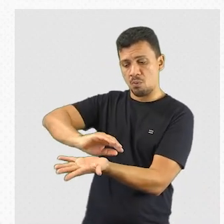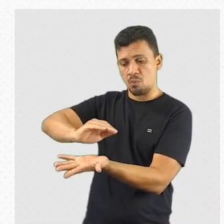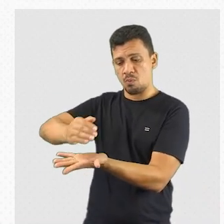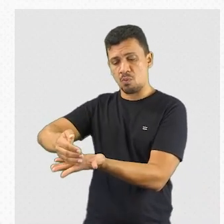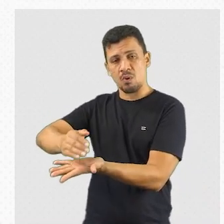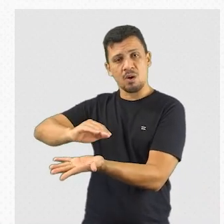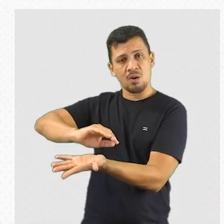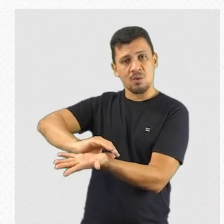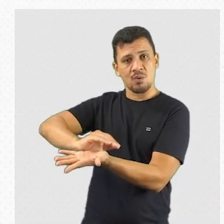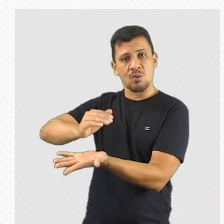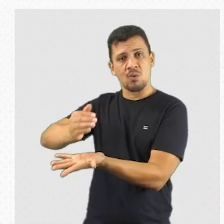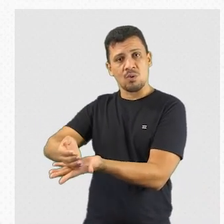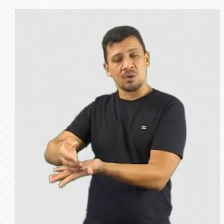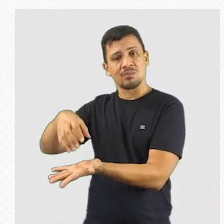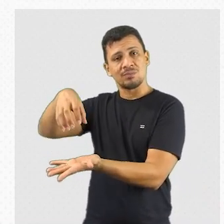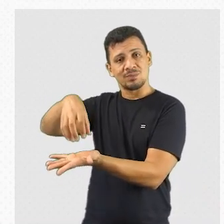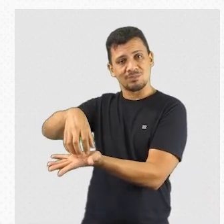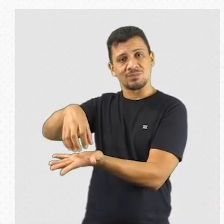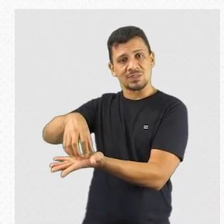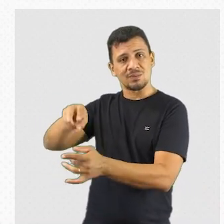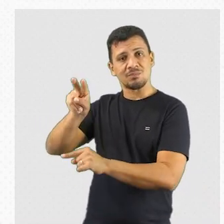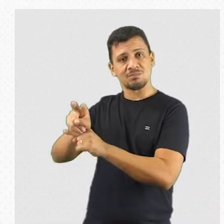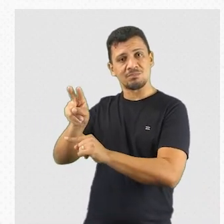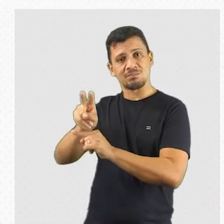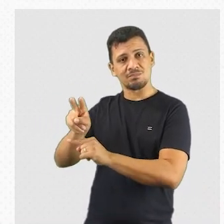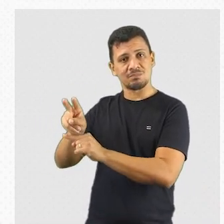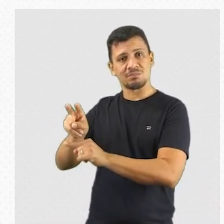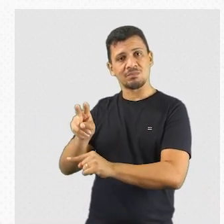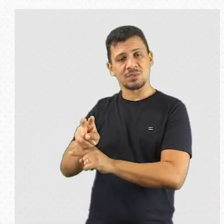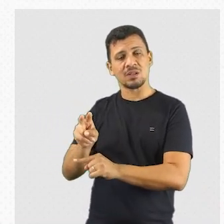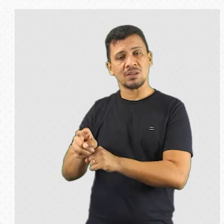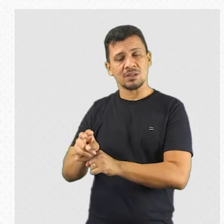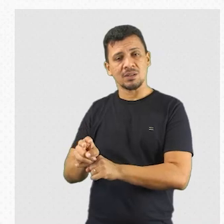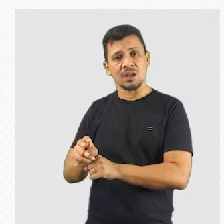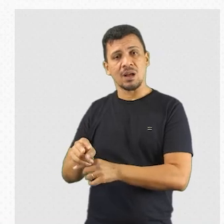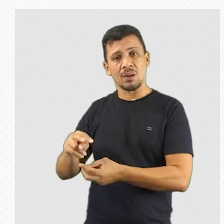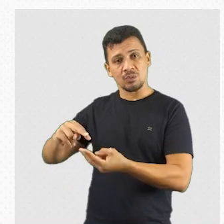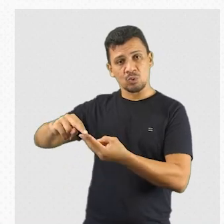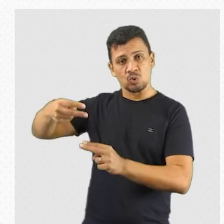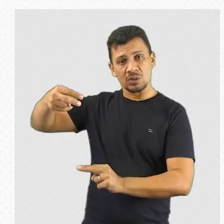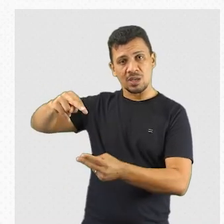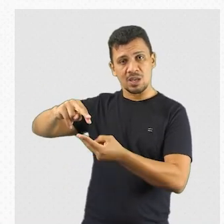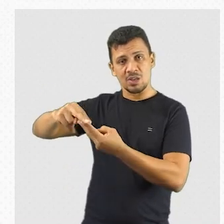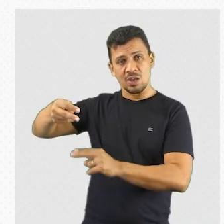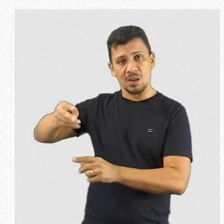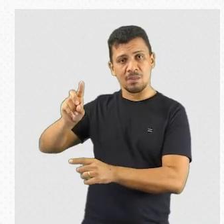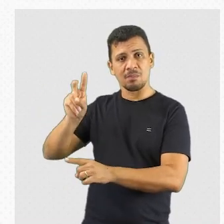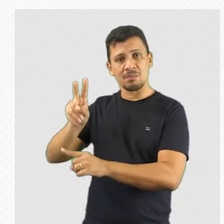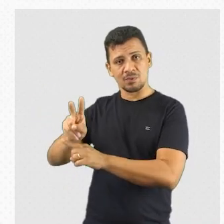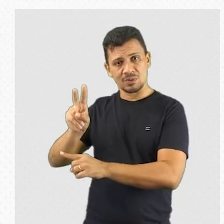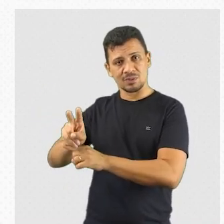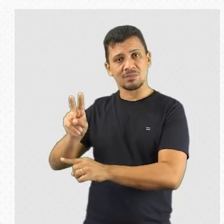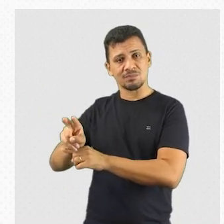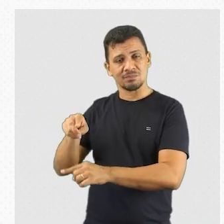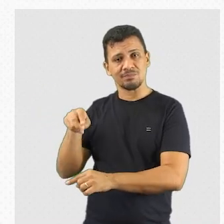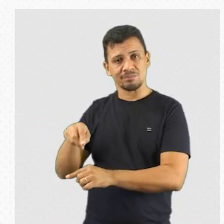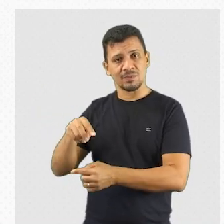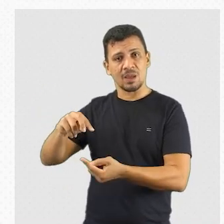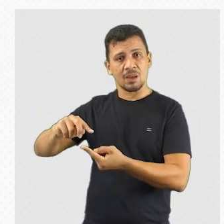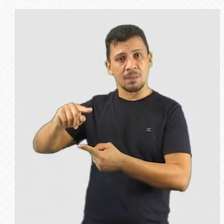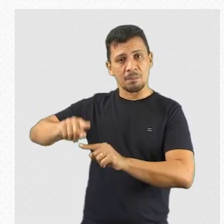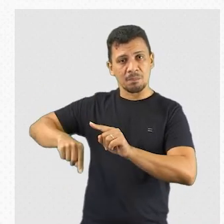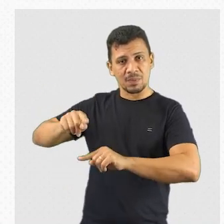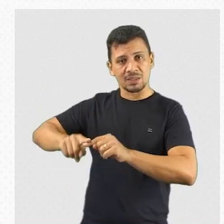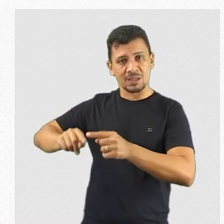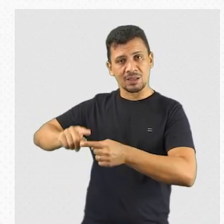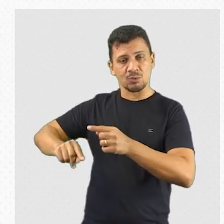que forma ali o nosso núcleo celular, que protege e envolve o DNA, o nosso material genético, né, o material genético dos seres vivos